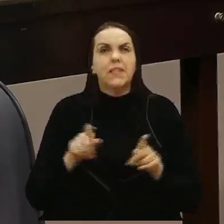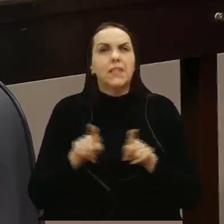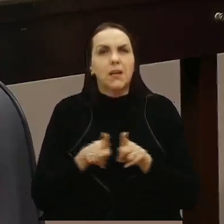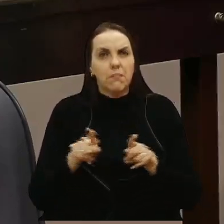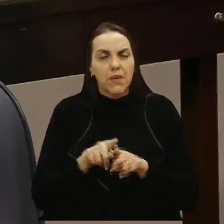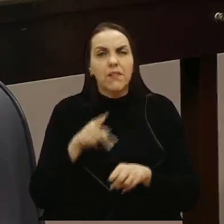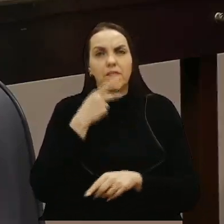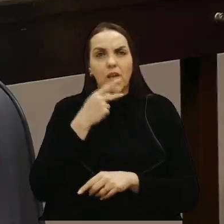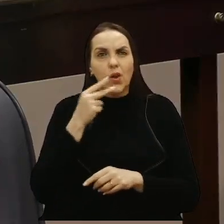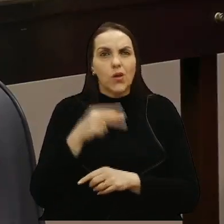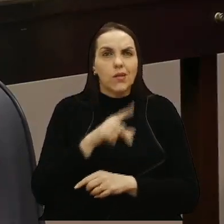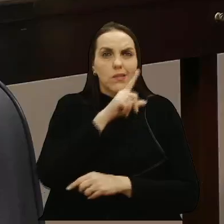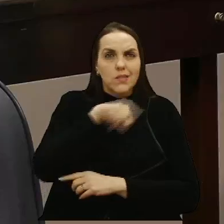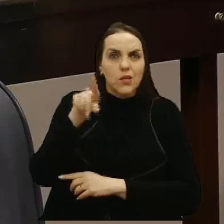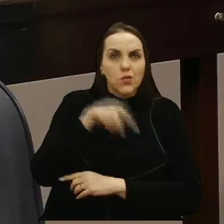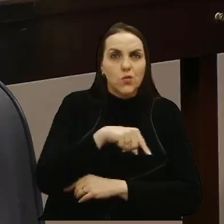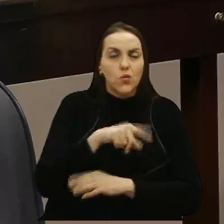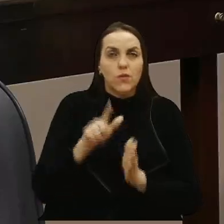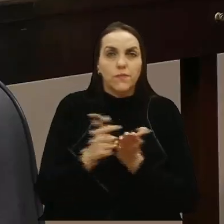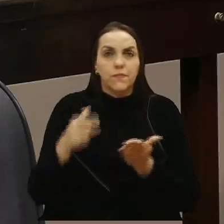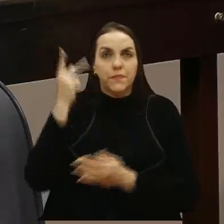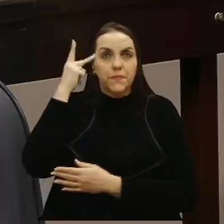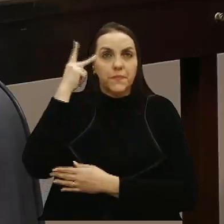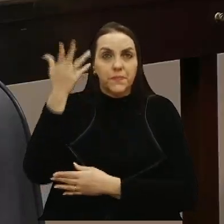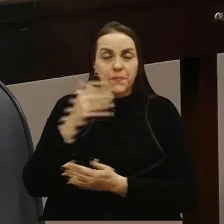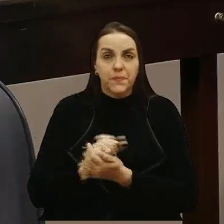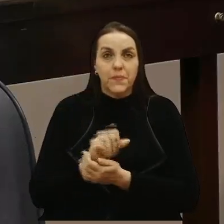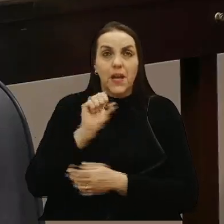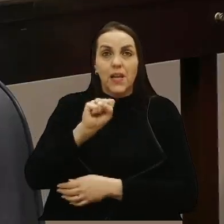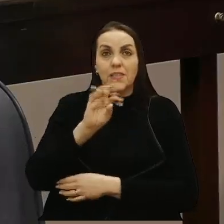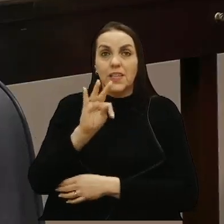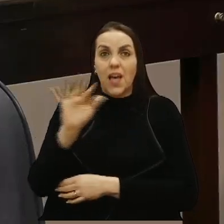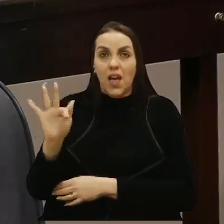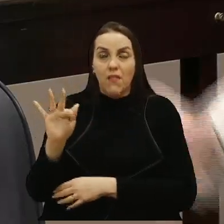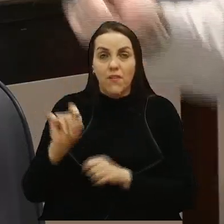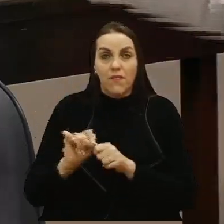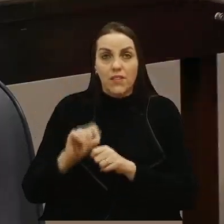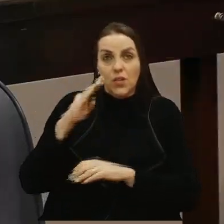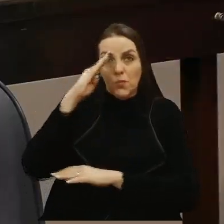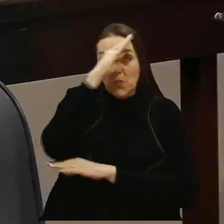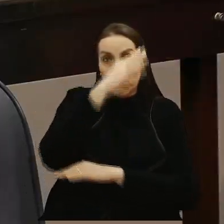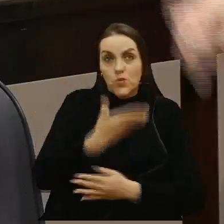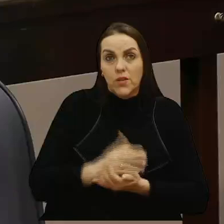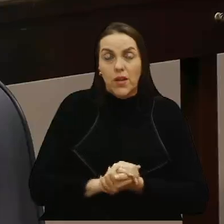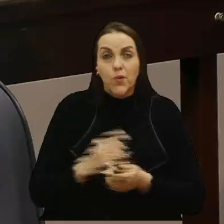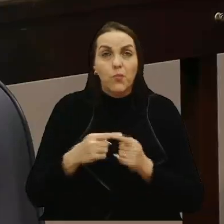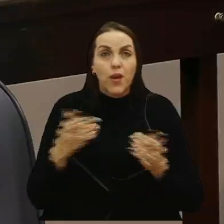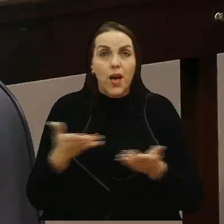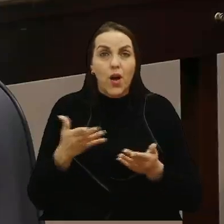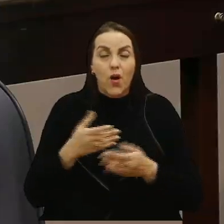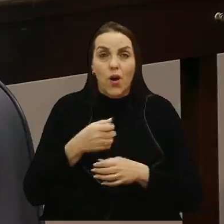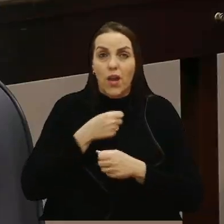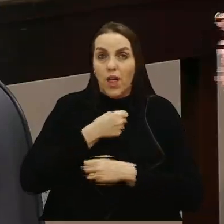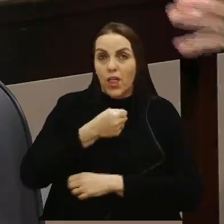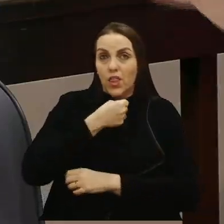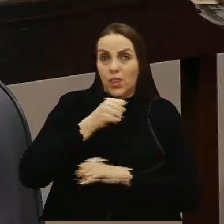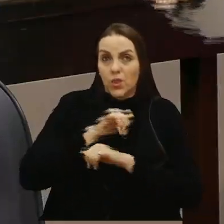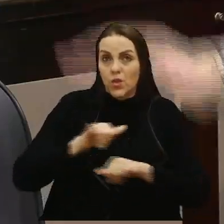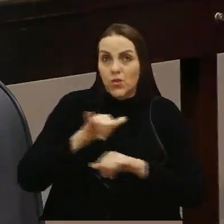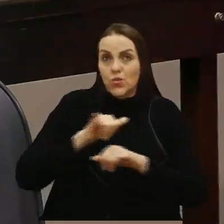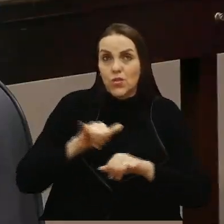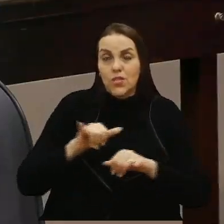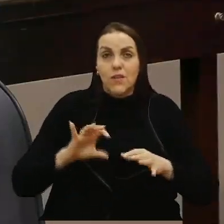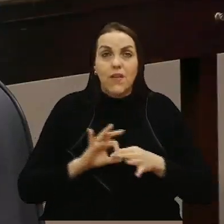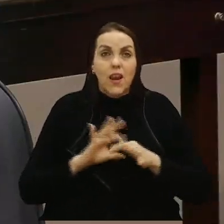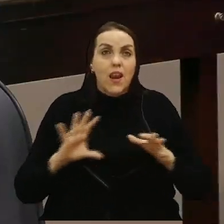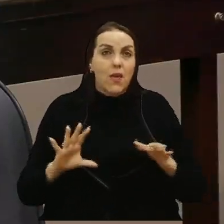censura à Folha de São Paulo. Imagina a censura que o STF está fazendo com o Bolsonaro, porque agora saiu a manchete, vereador Caleb, que ele vai ser liberado